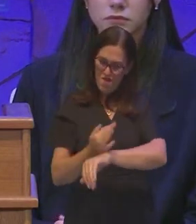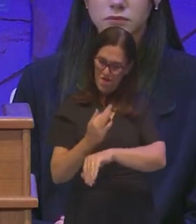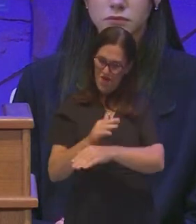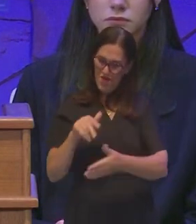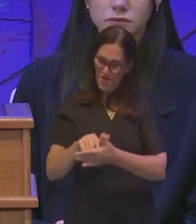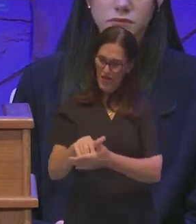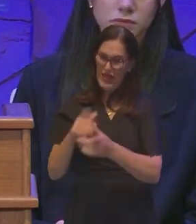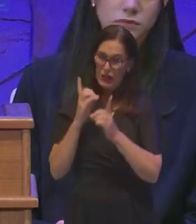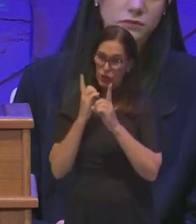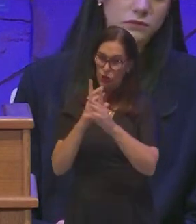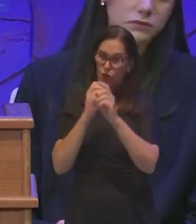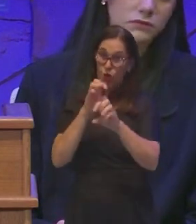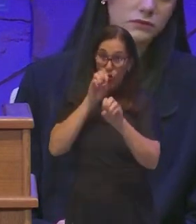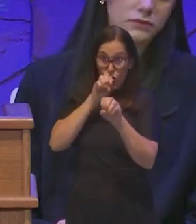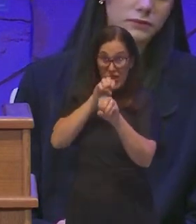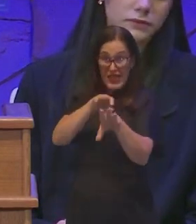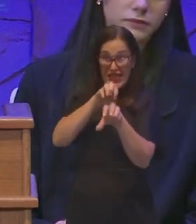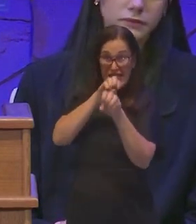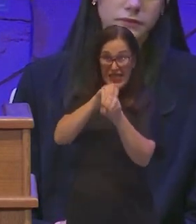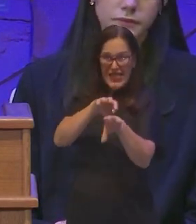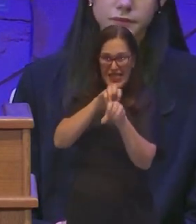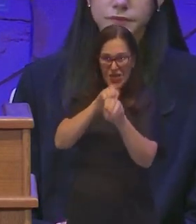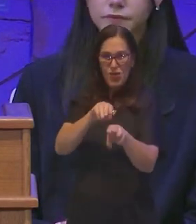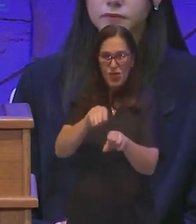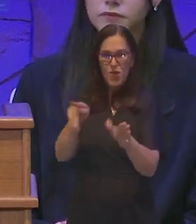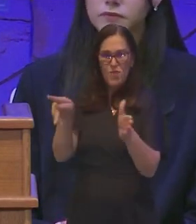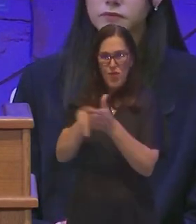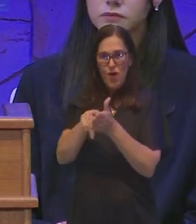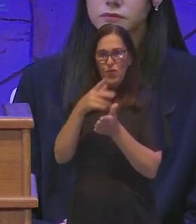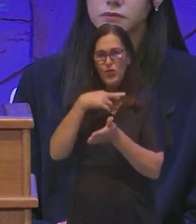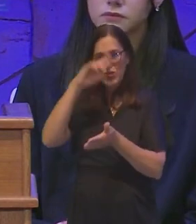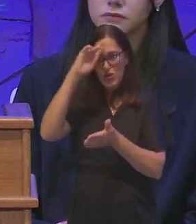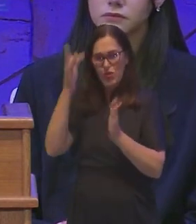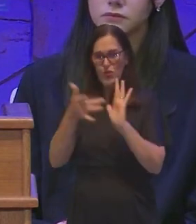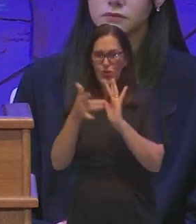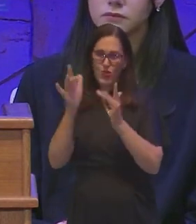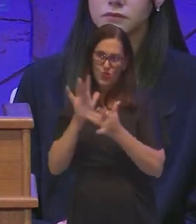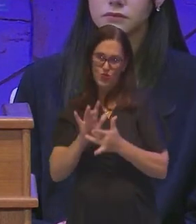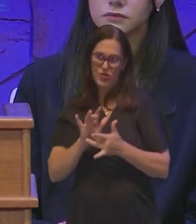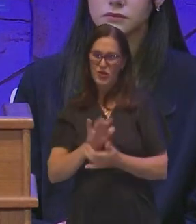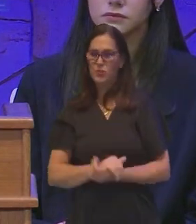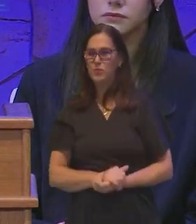na doutrina, nos ensinamentos do Senhor Jesus.